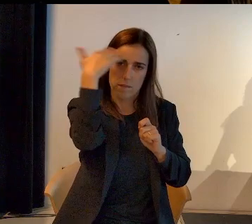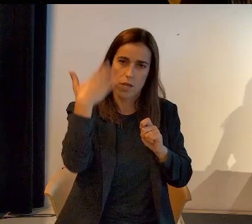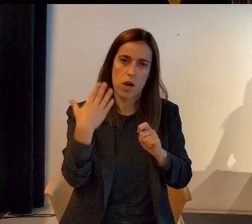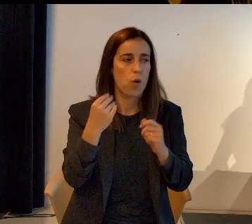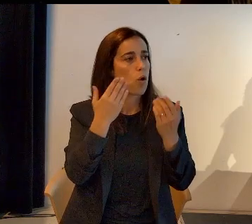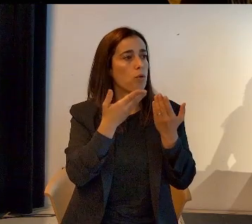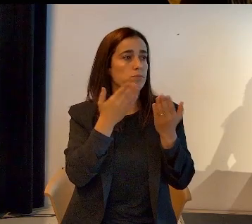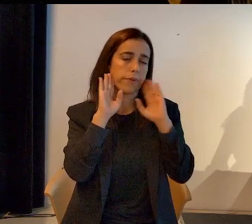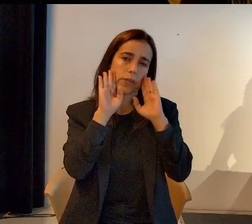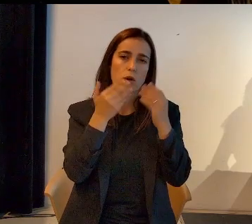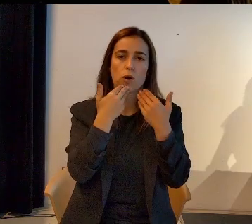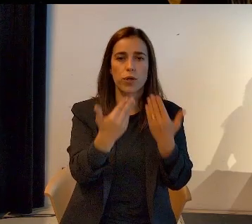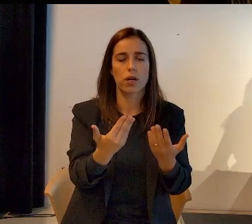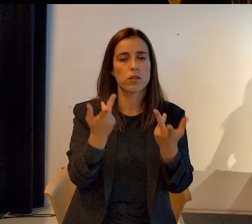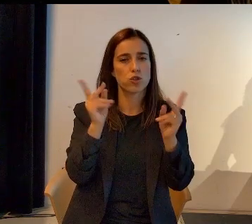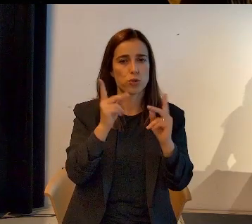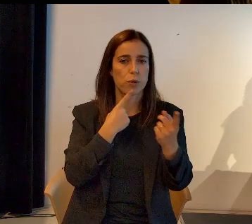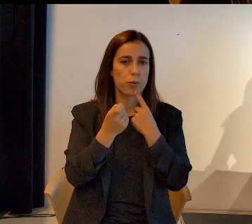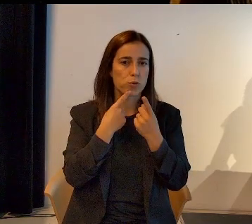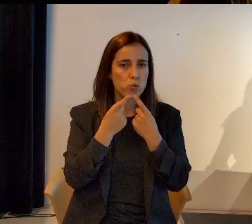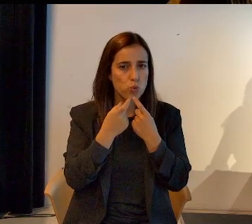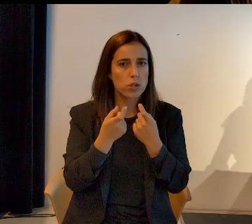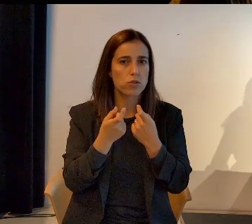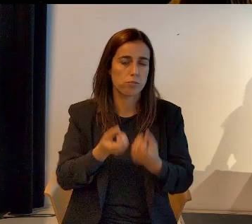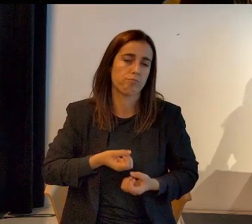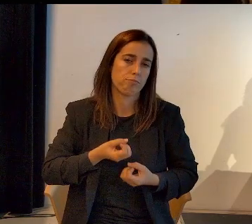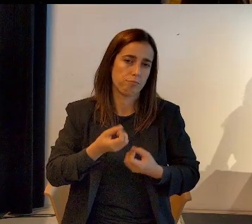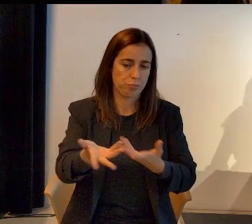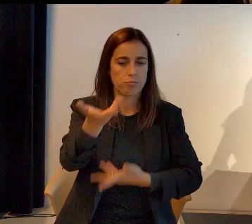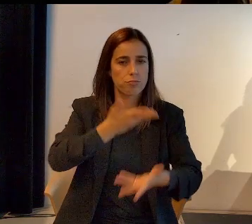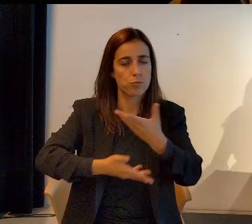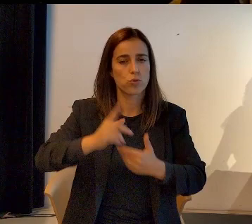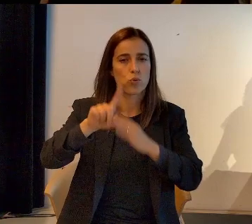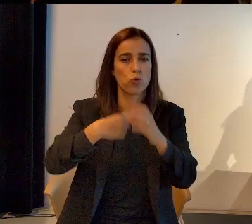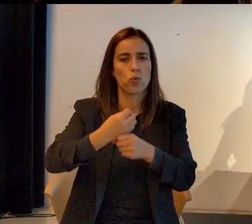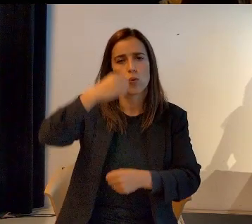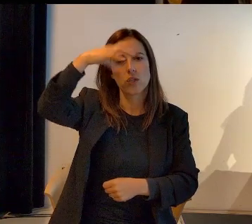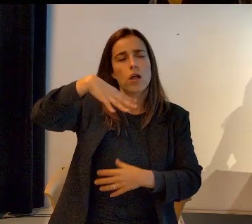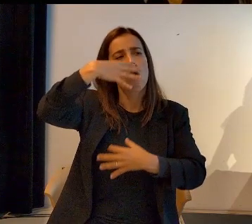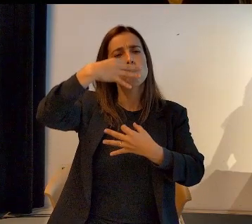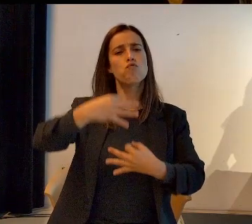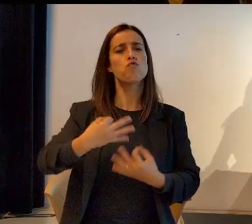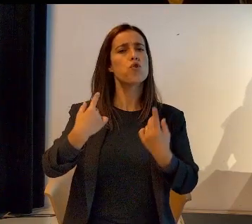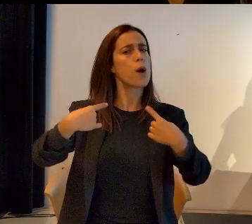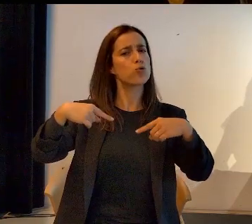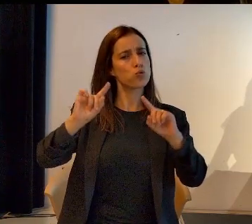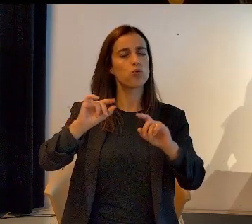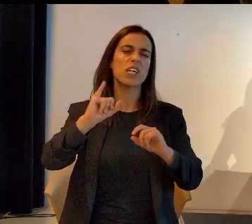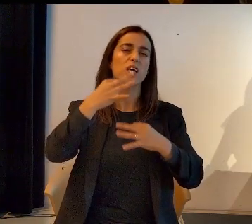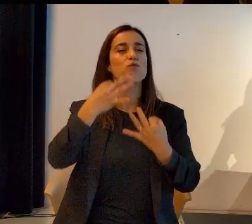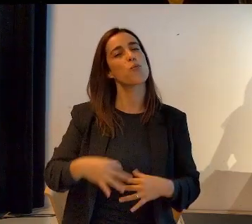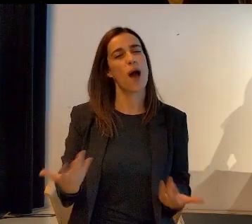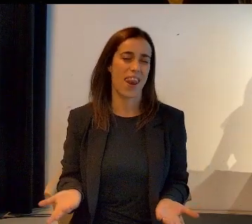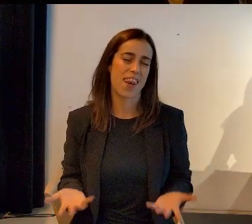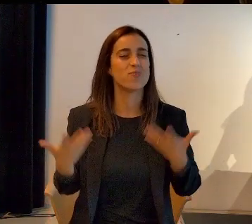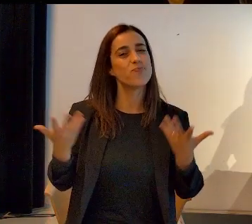pela vossa atenção, estamos disponíveis para algumas questões e partilharmos aqui, porque hoje Águeda não é nada de muito formal, portanto é informal. Nós estamos aqui